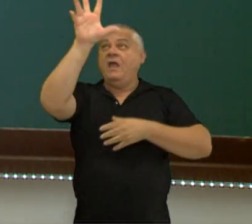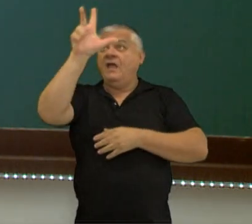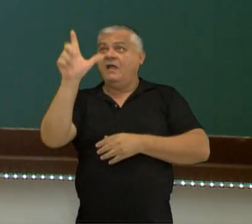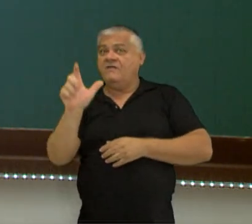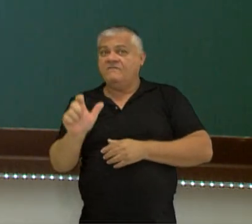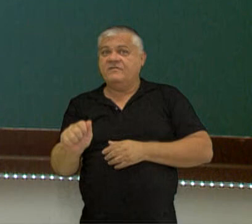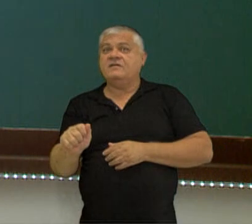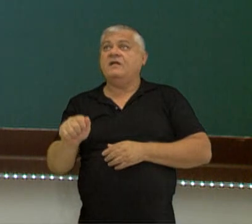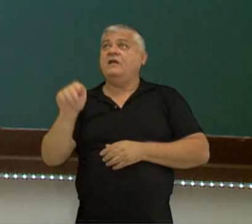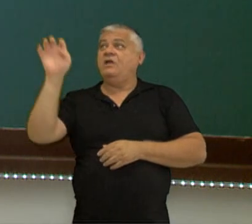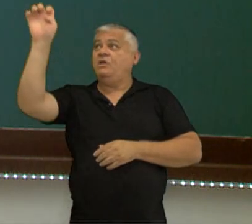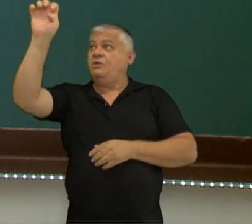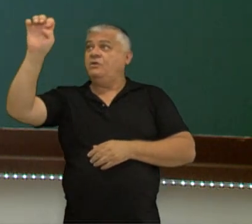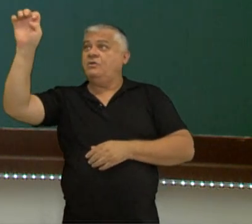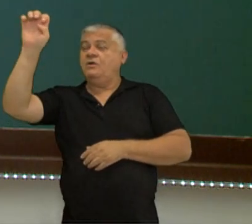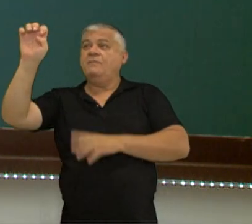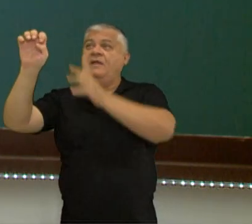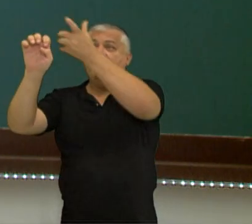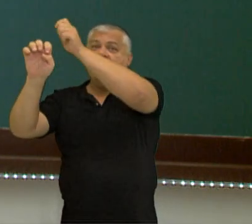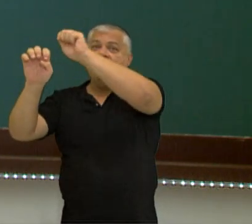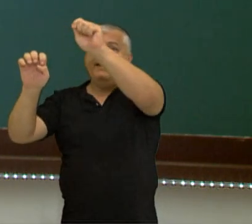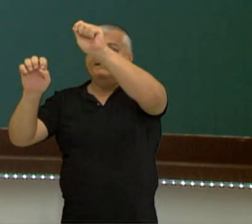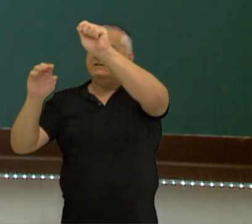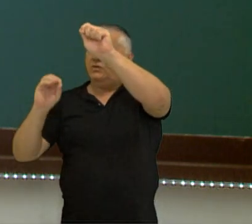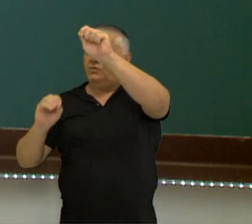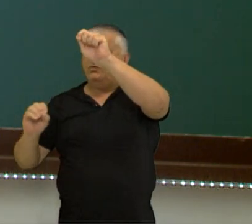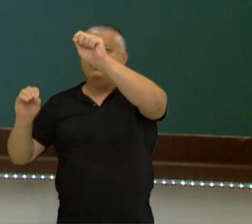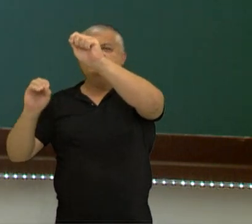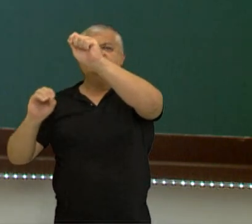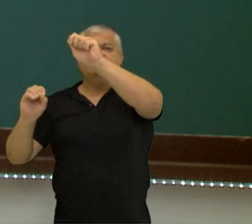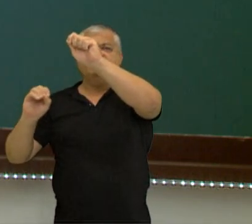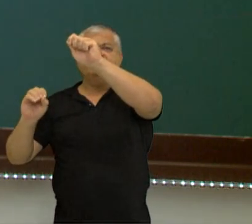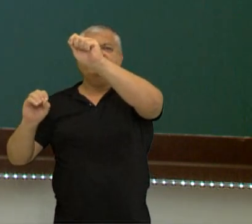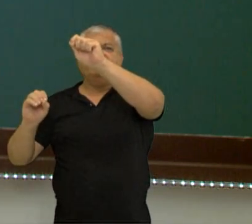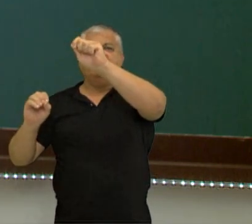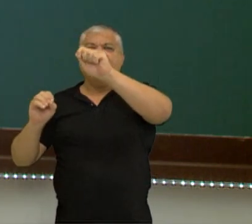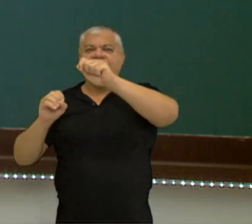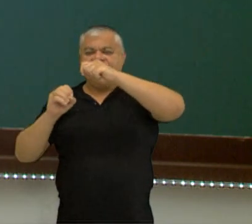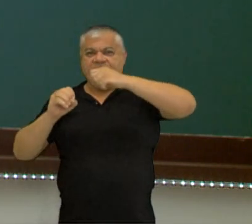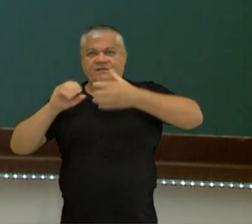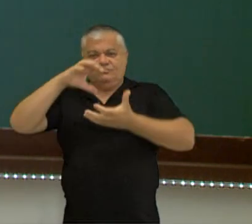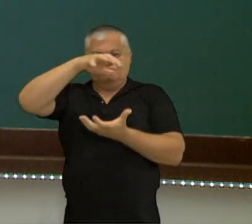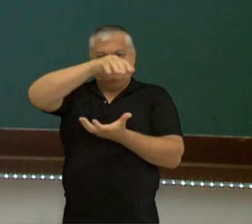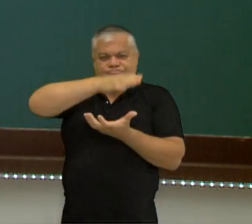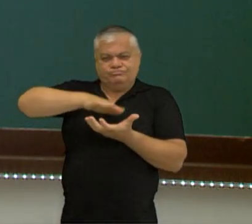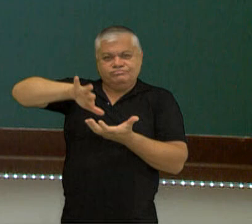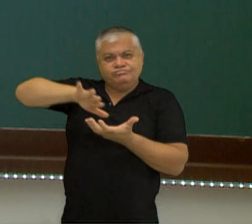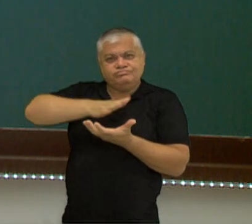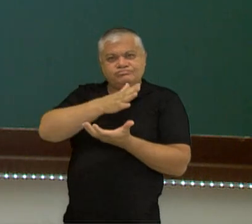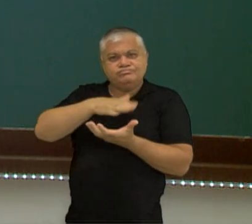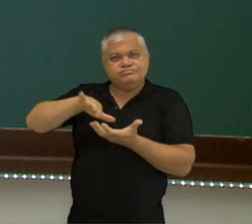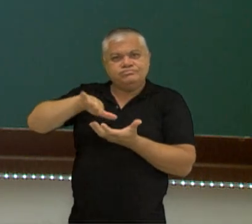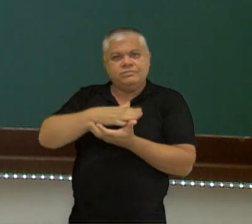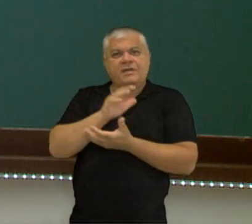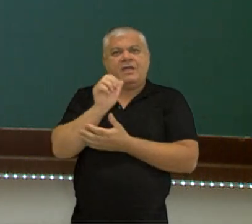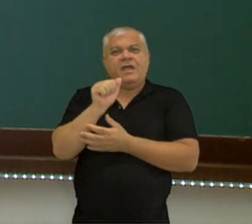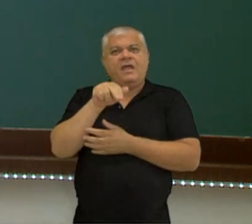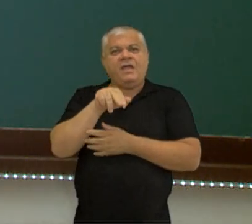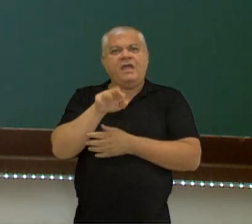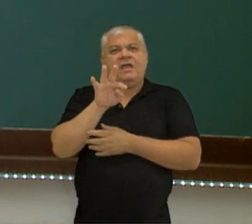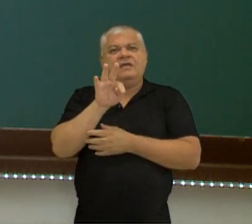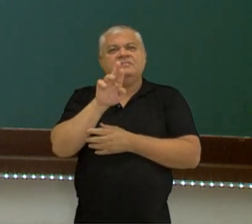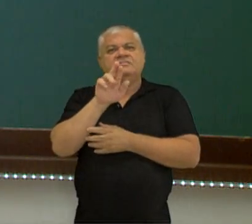África, Europa, Ásia, Oceania, Antártida ou Antártica, certo? Então essa é